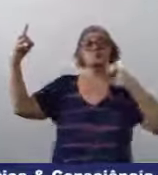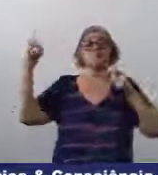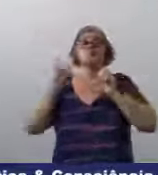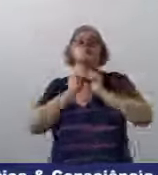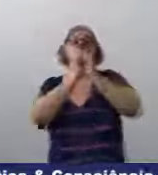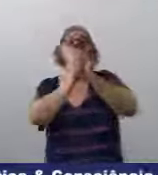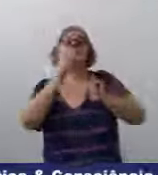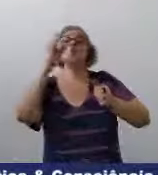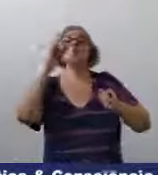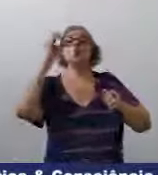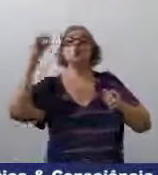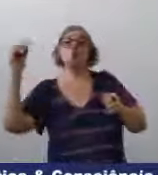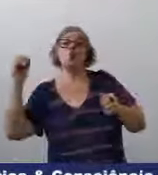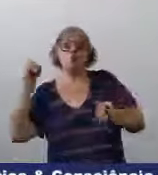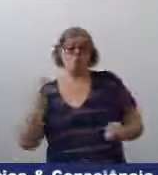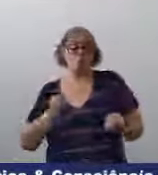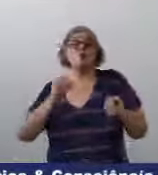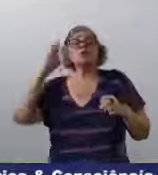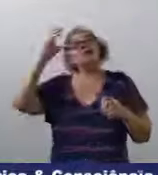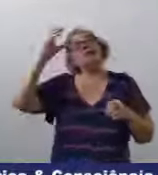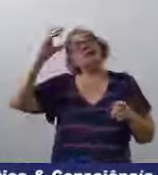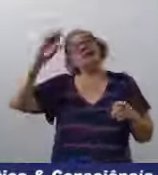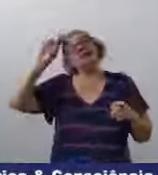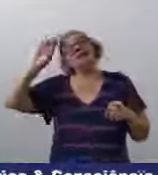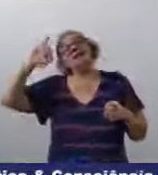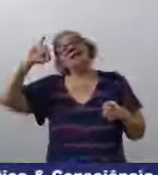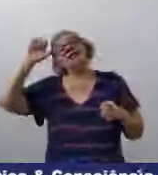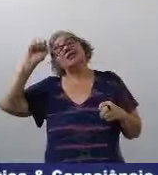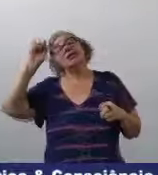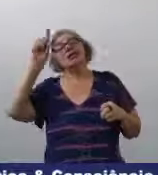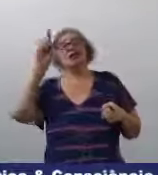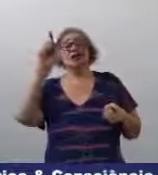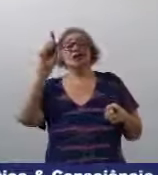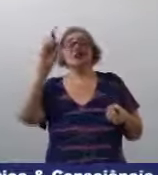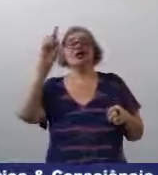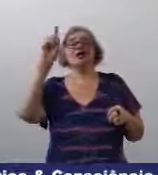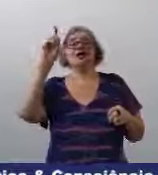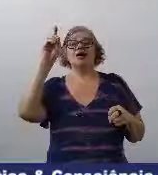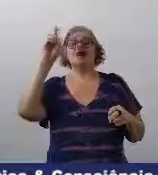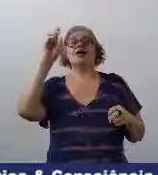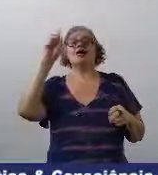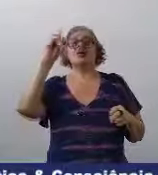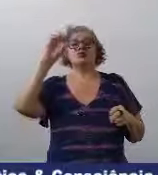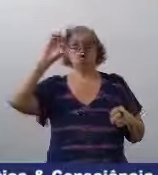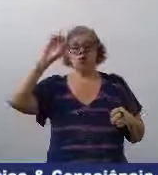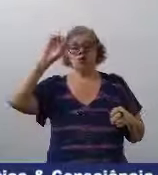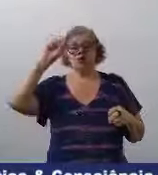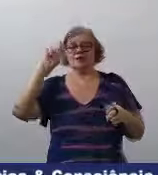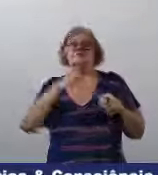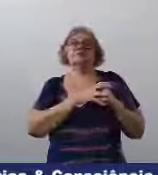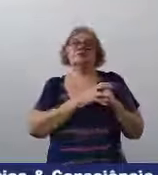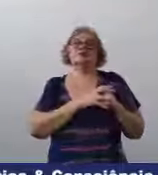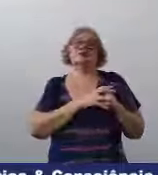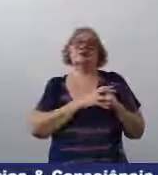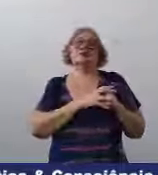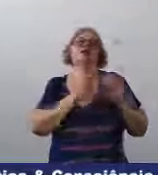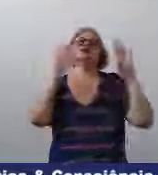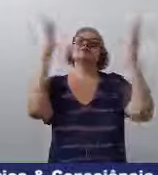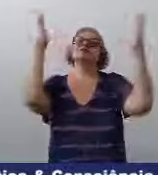somos co-criadores. À medida em que aprendemos a amar, nós sentimos melhor a vida.